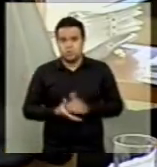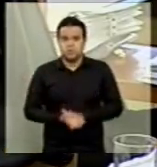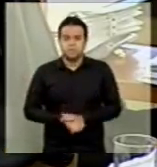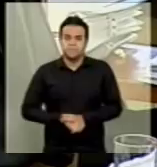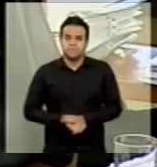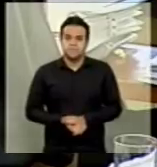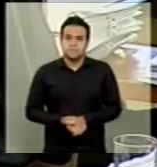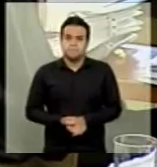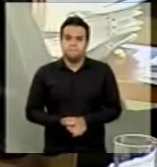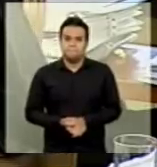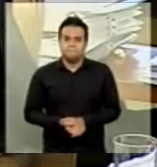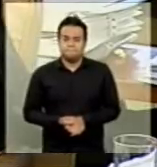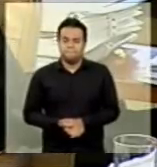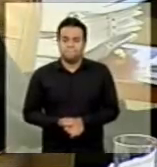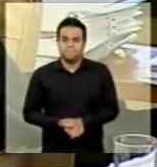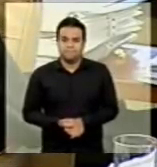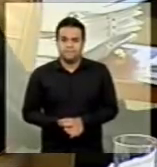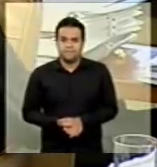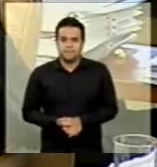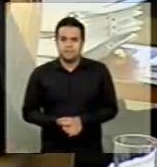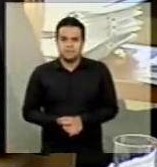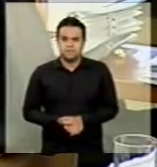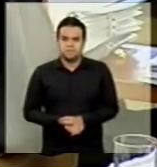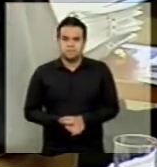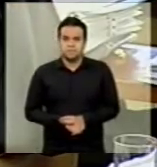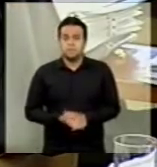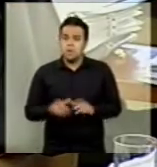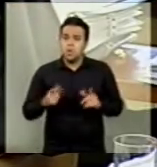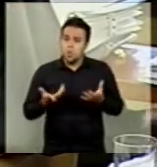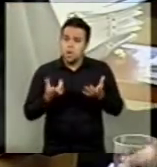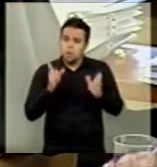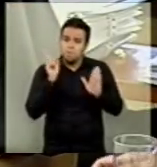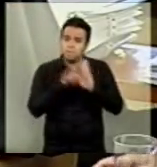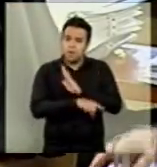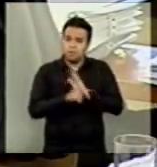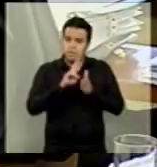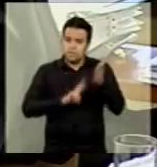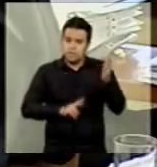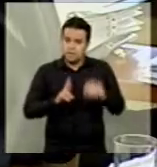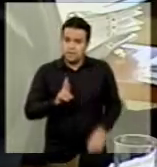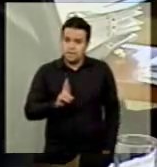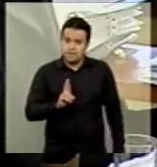Mas eu gostaria de fazer uma pergunta ao eminente relator.